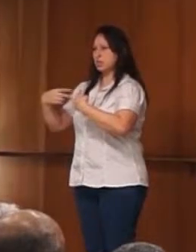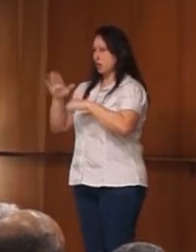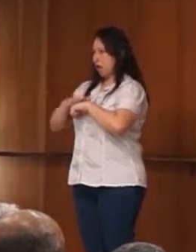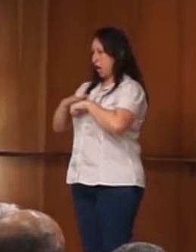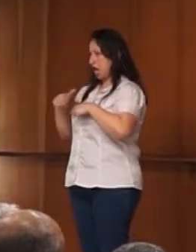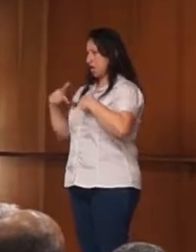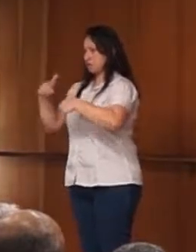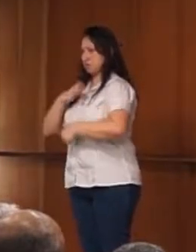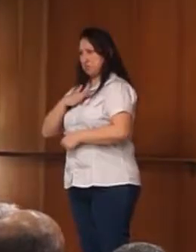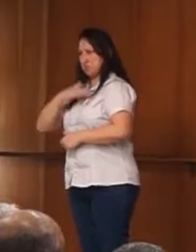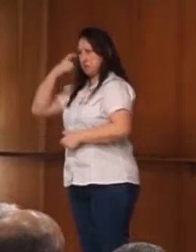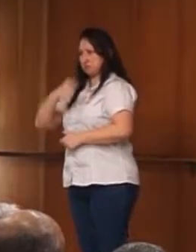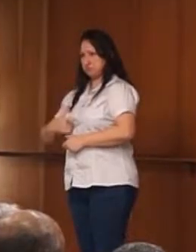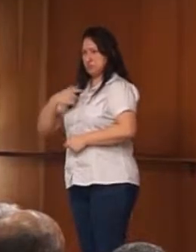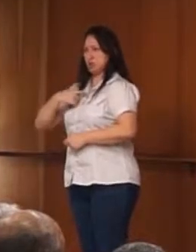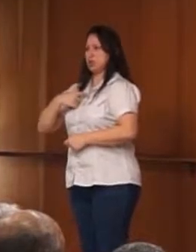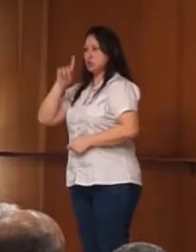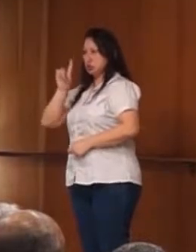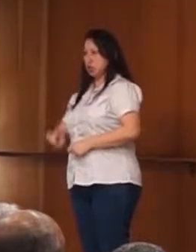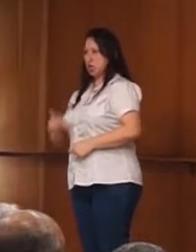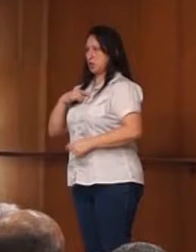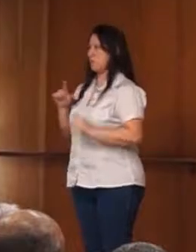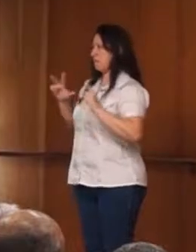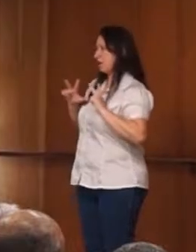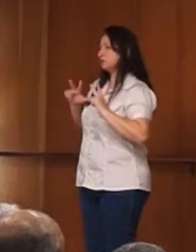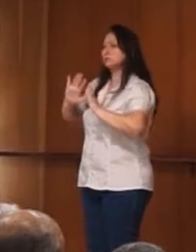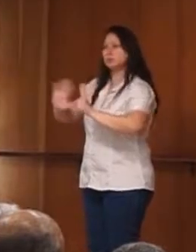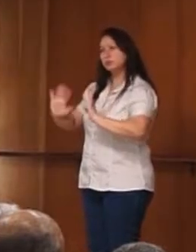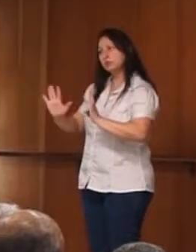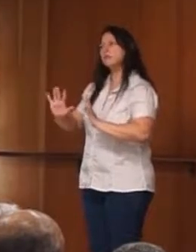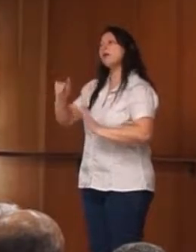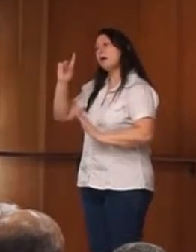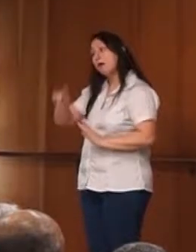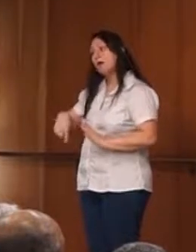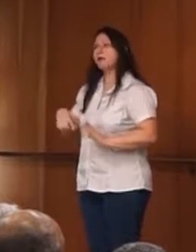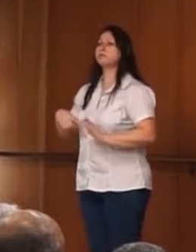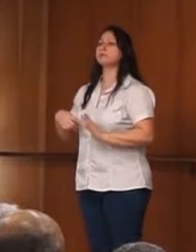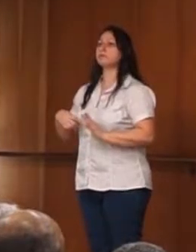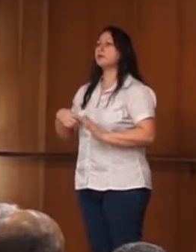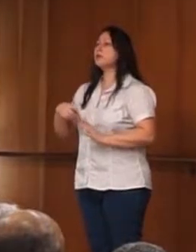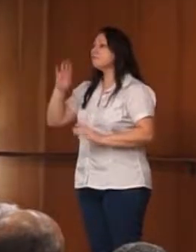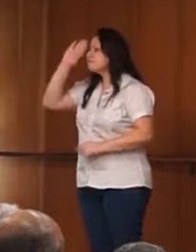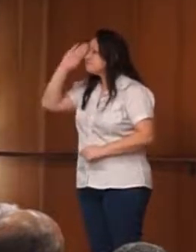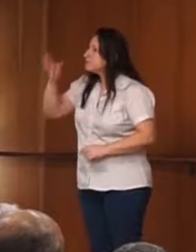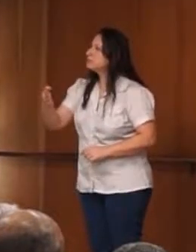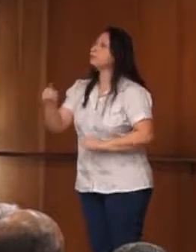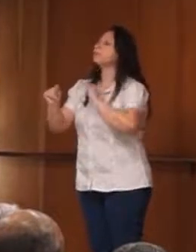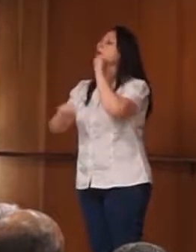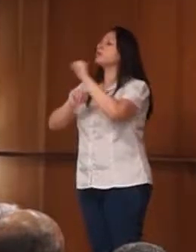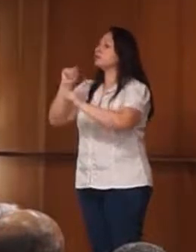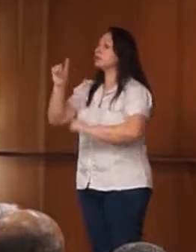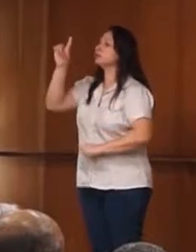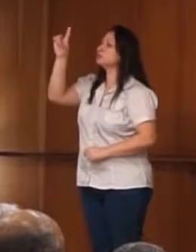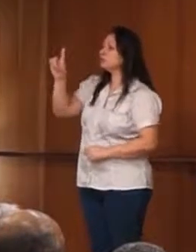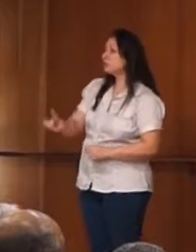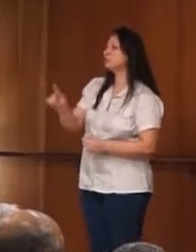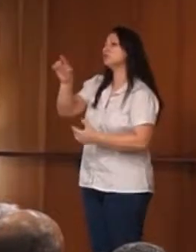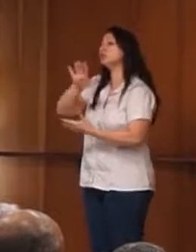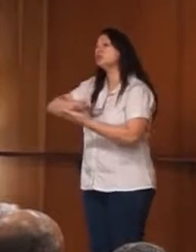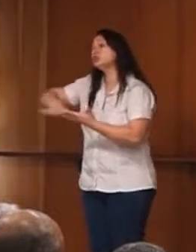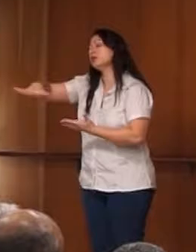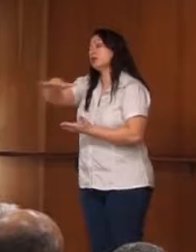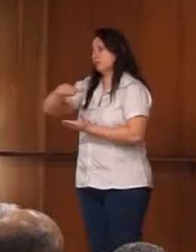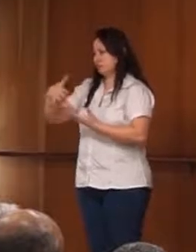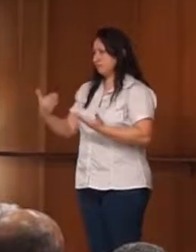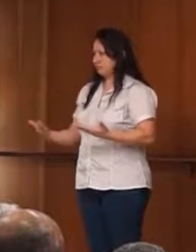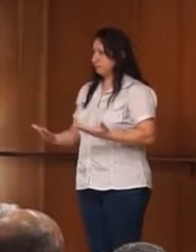exercício de direitos privados. Então, esse é um elemento fundamental que eu queria chamar a atenção, diretamente relacionado